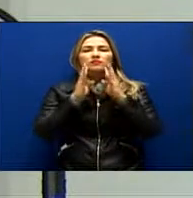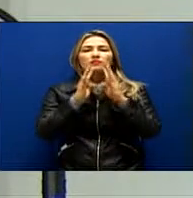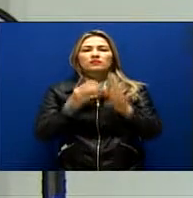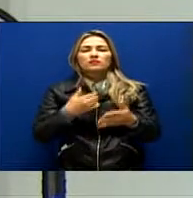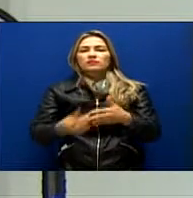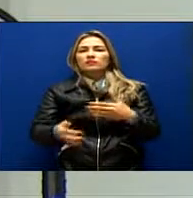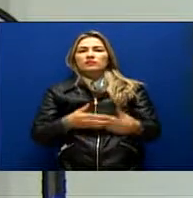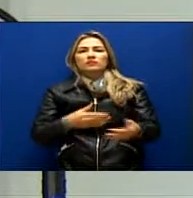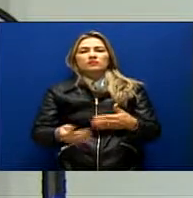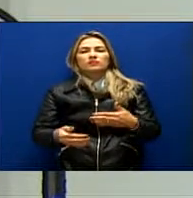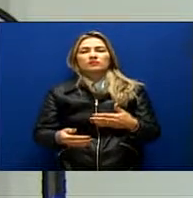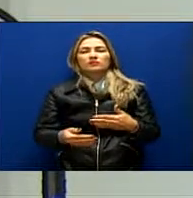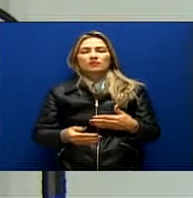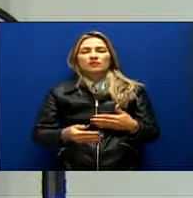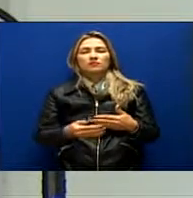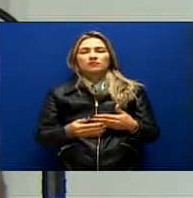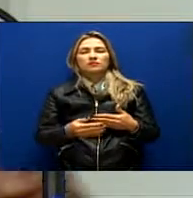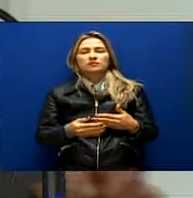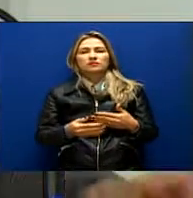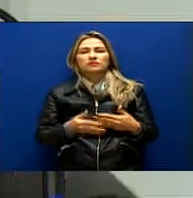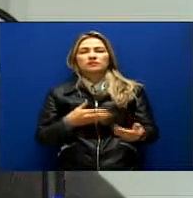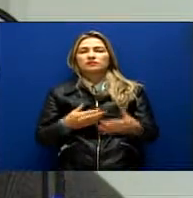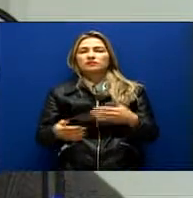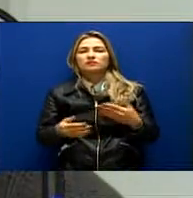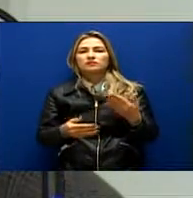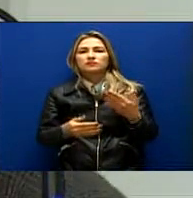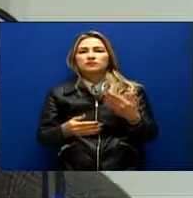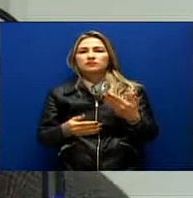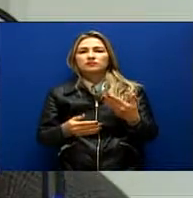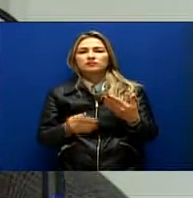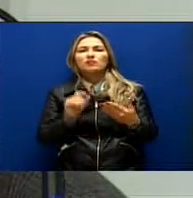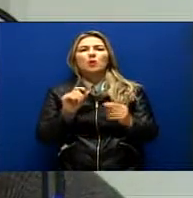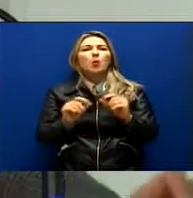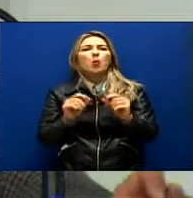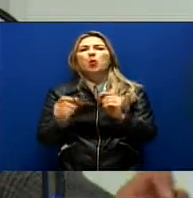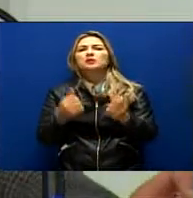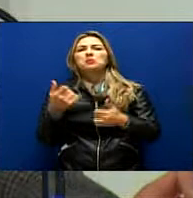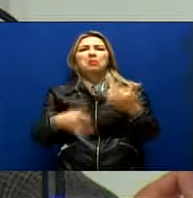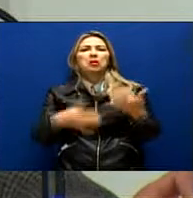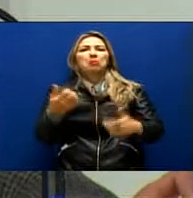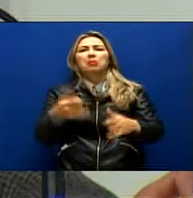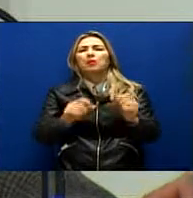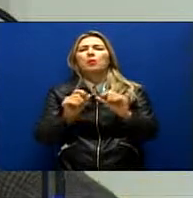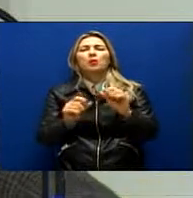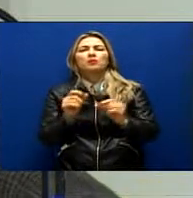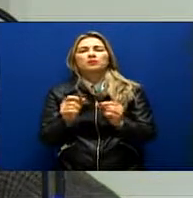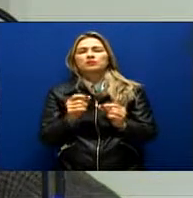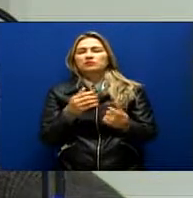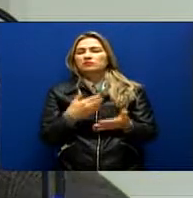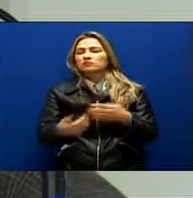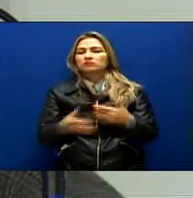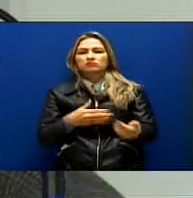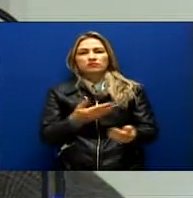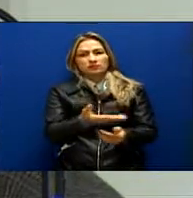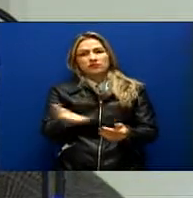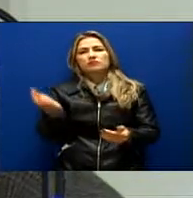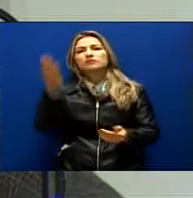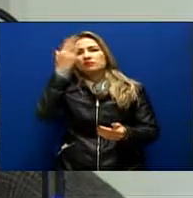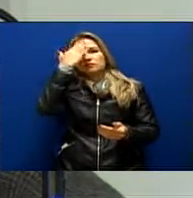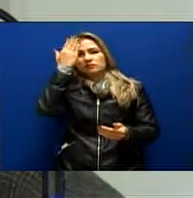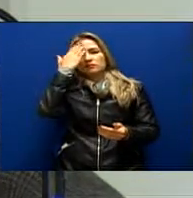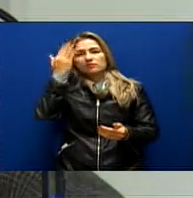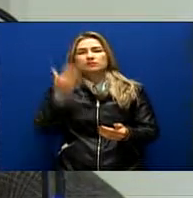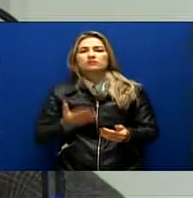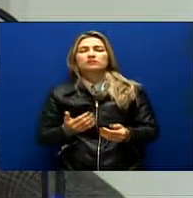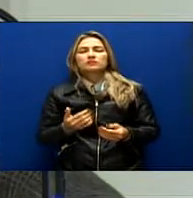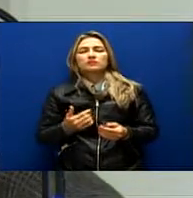Independentemente da qualidade ou do direcionamento, todos sabem disso. E só me